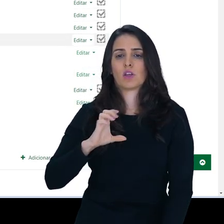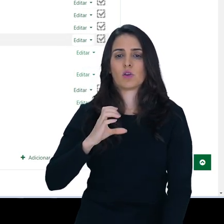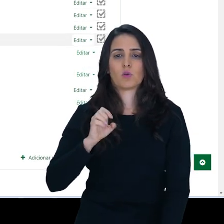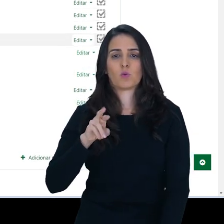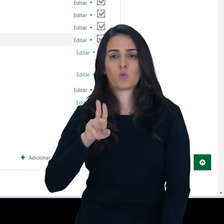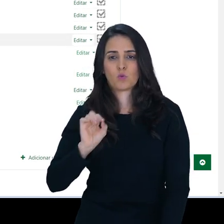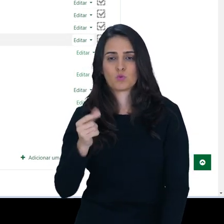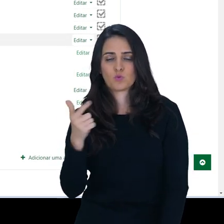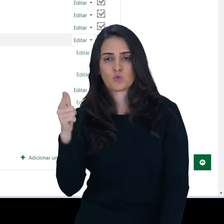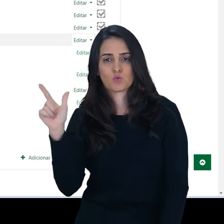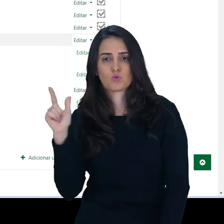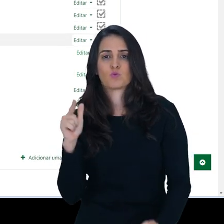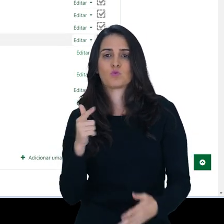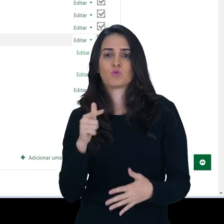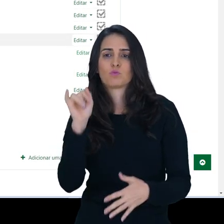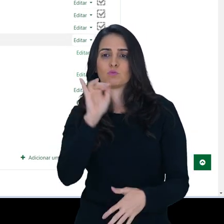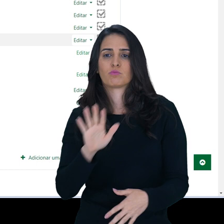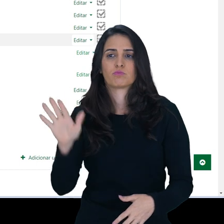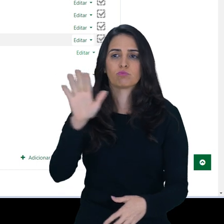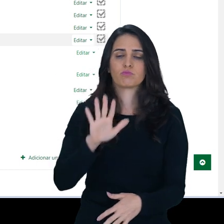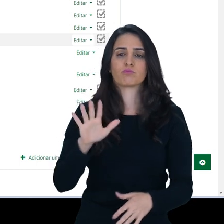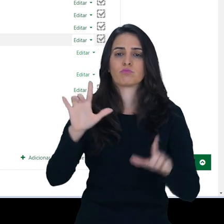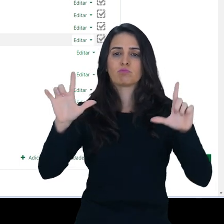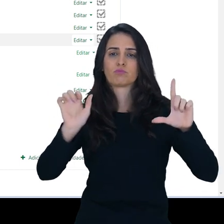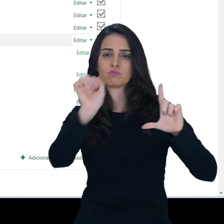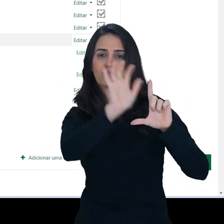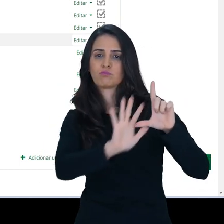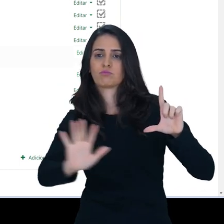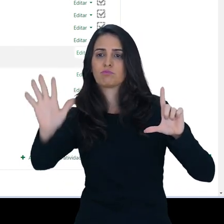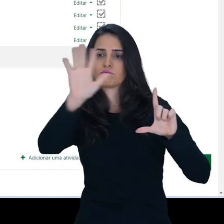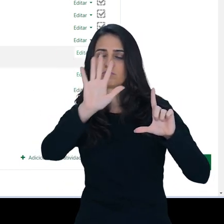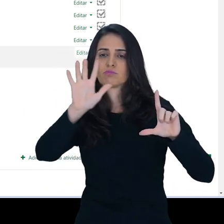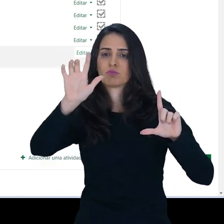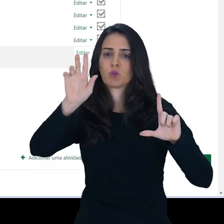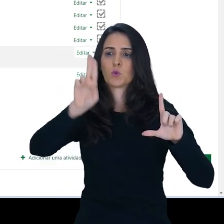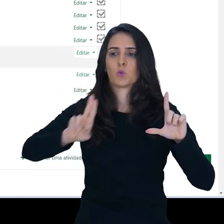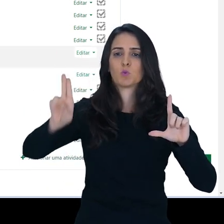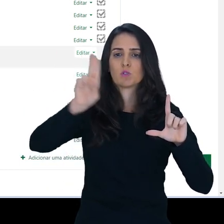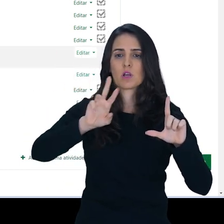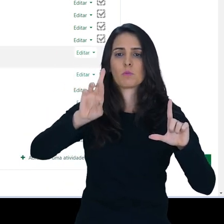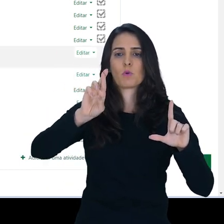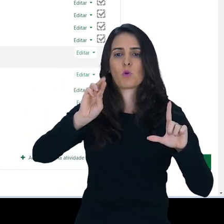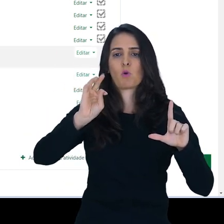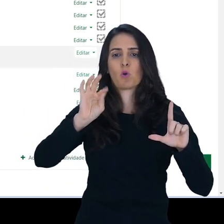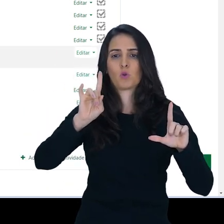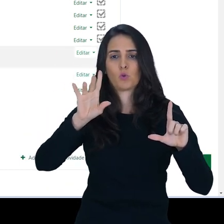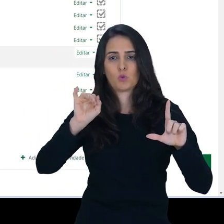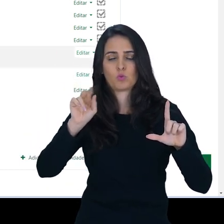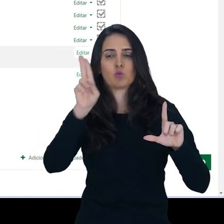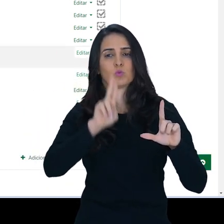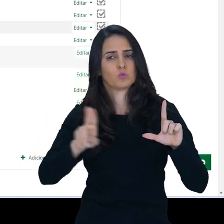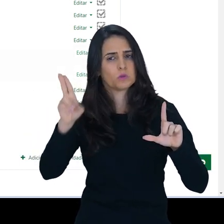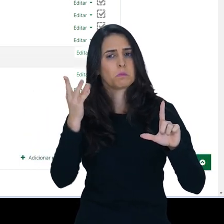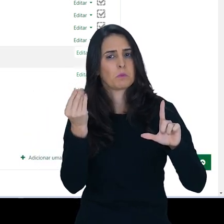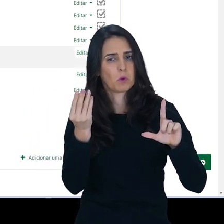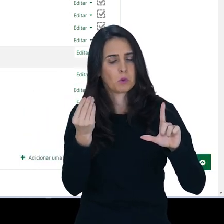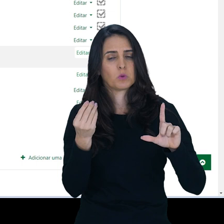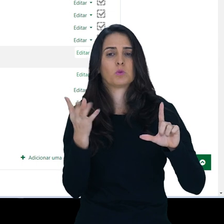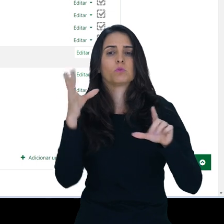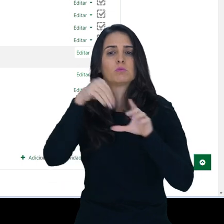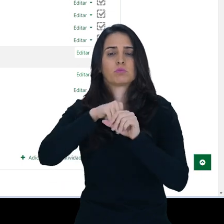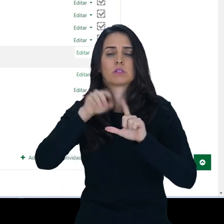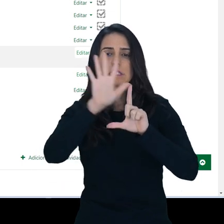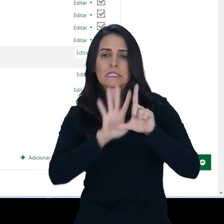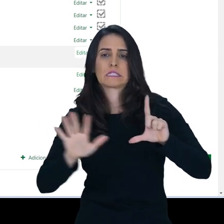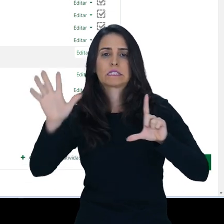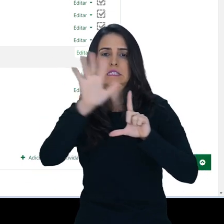para recursos e outros elementos visuais aqui que nós usamos, os recursos como rótulo, que é muito